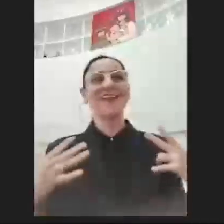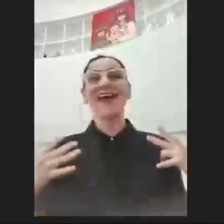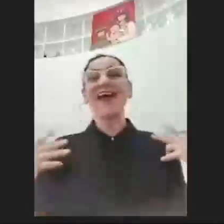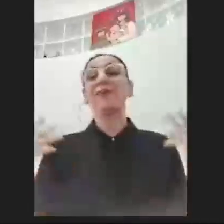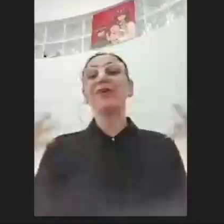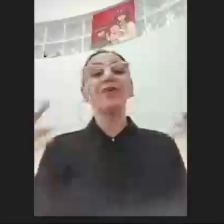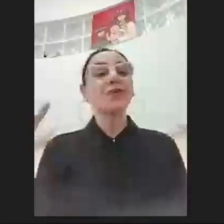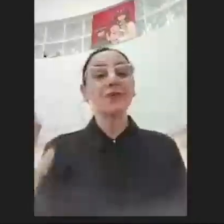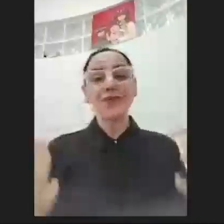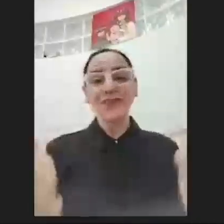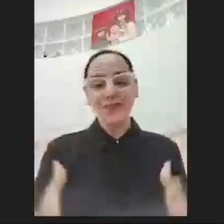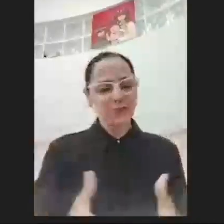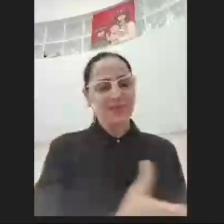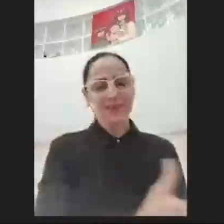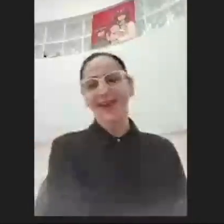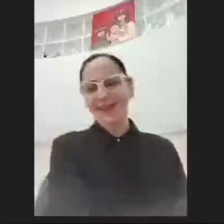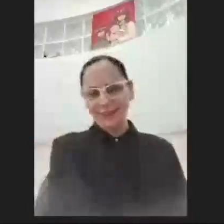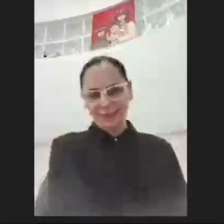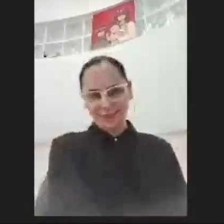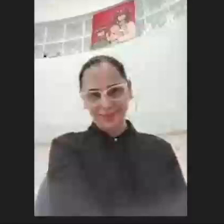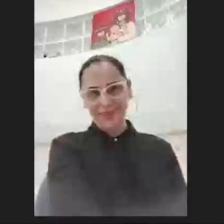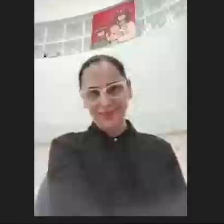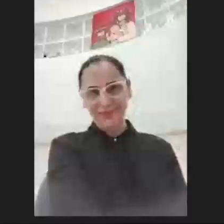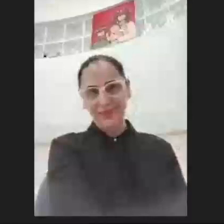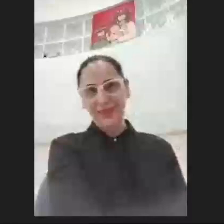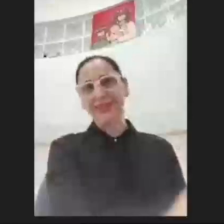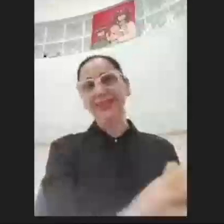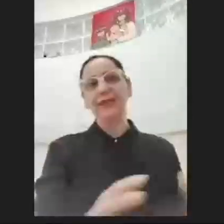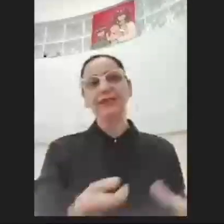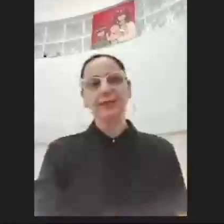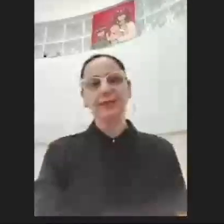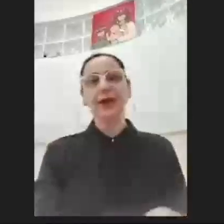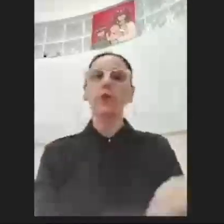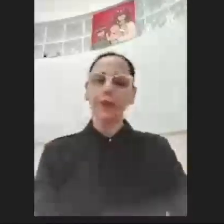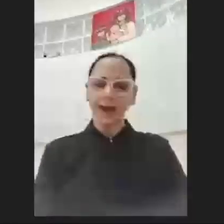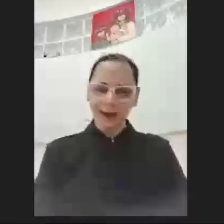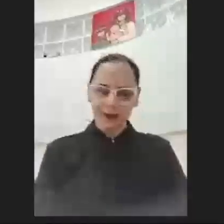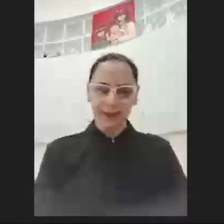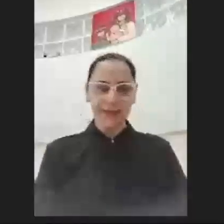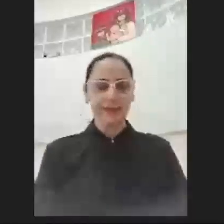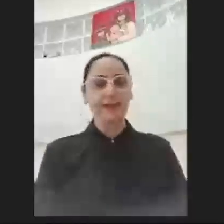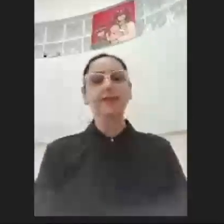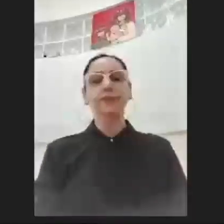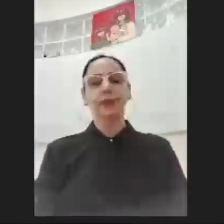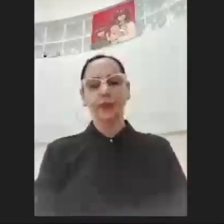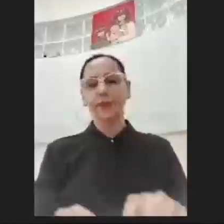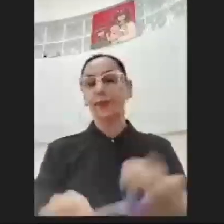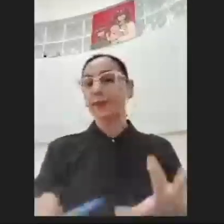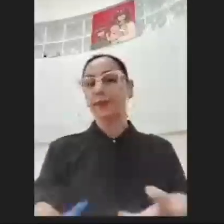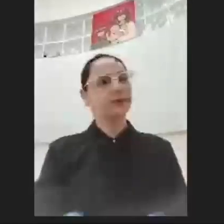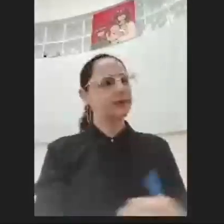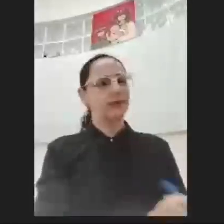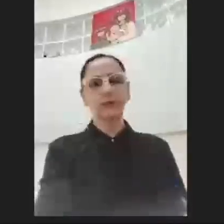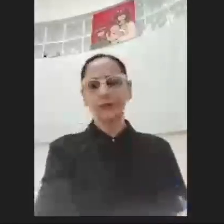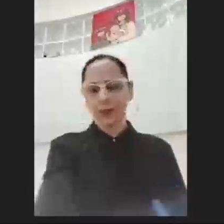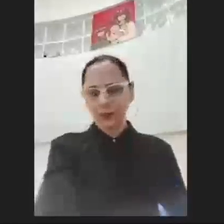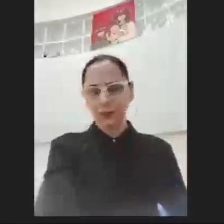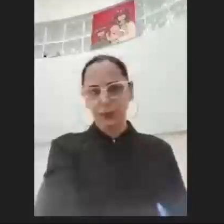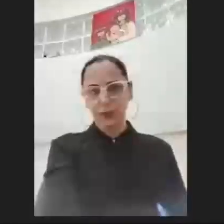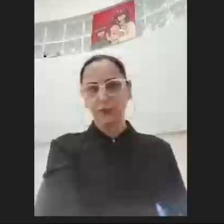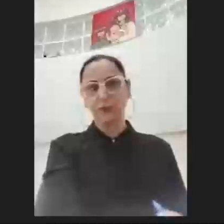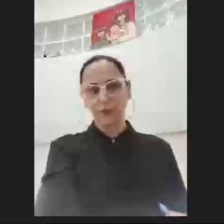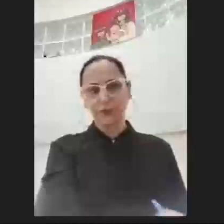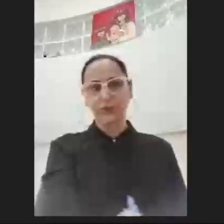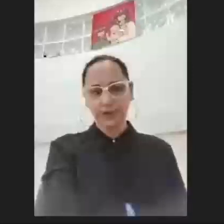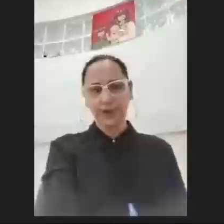Não, é uma economia para o salário da família em relação a comprar essa lata de leite, porque se a mãe precisa,